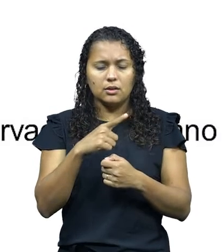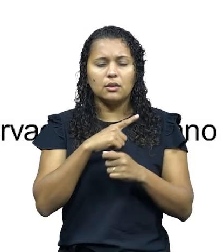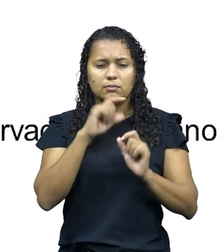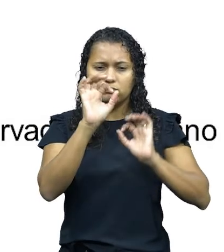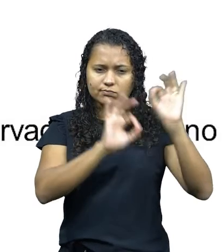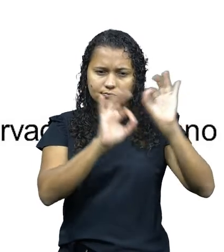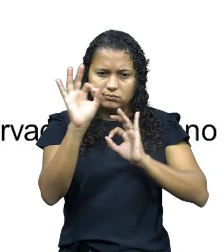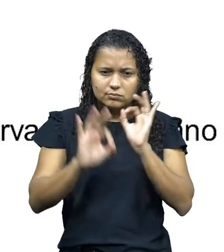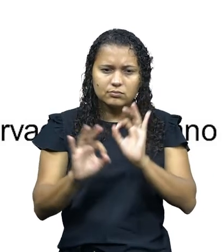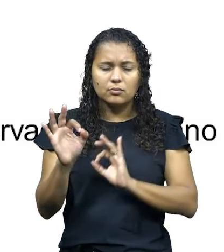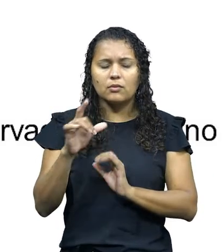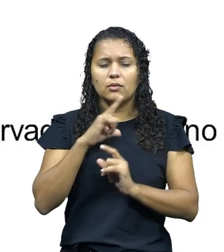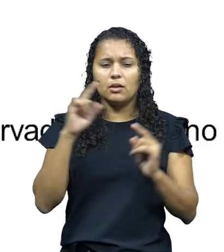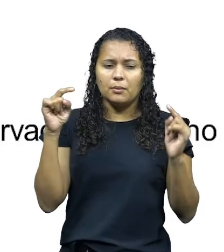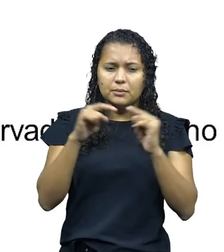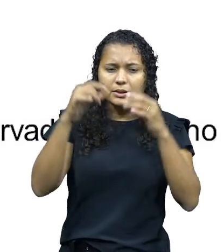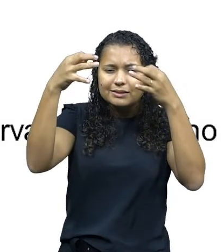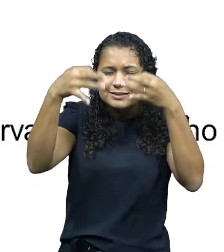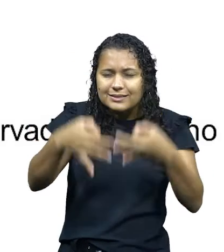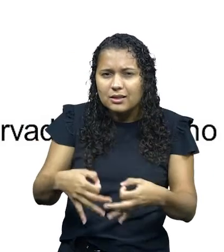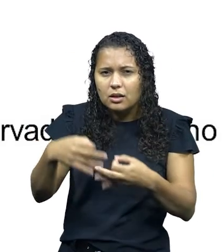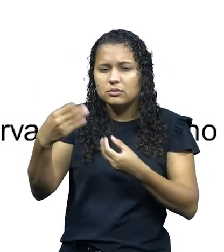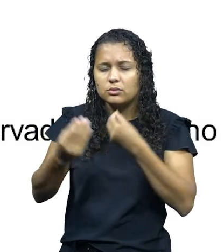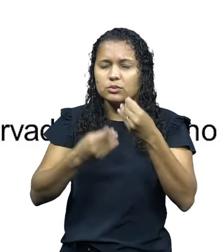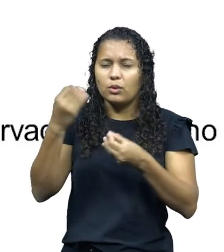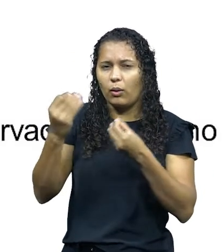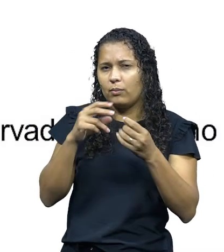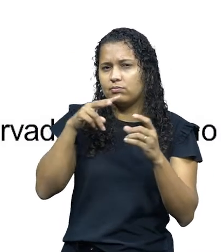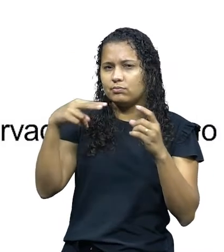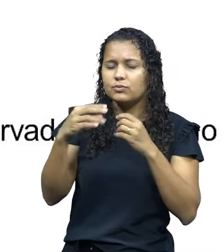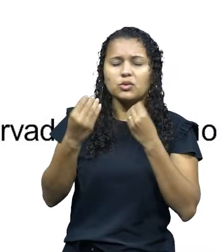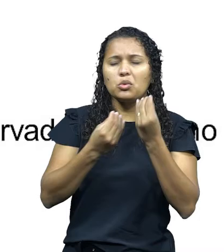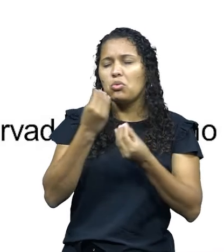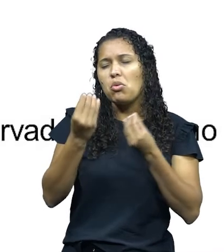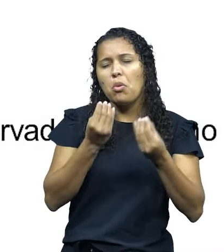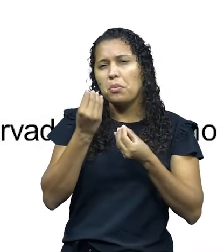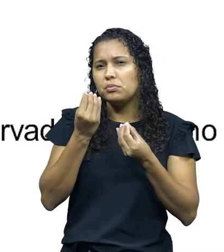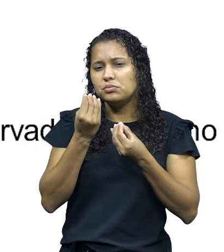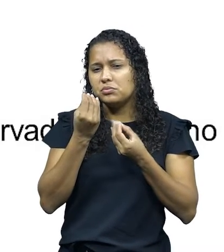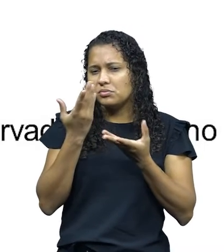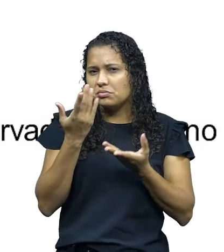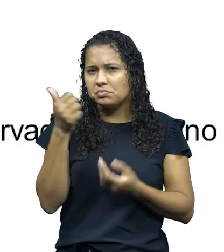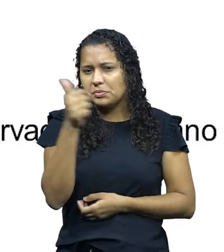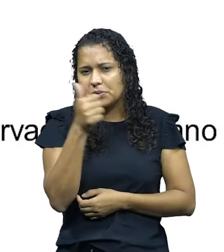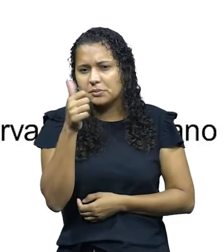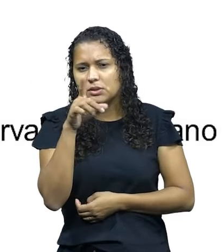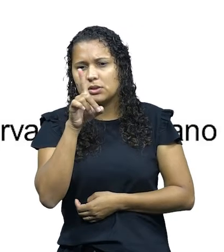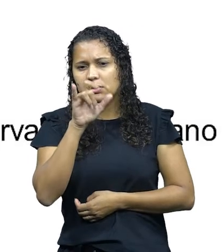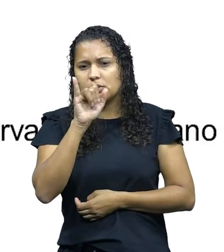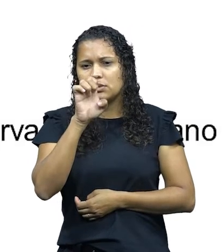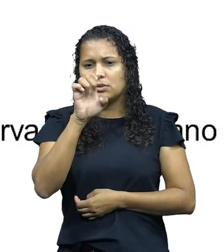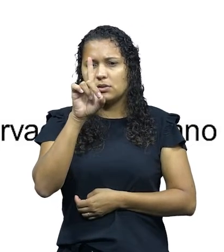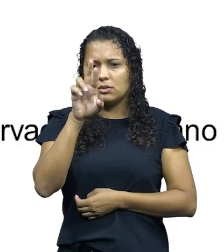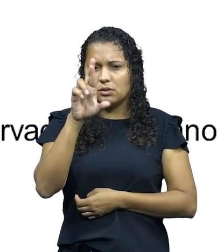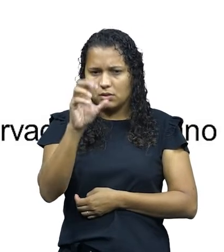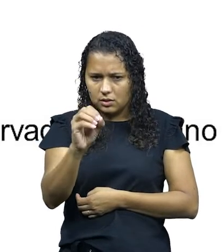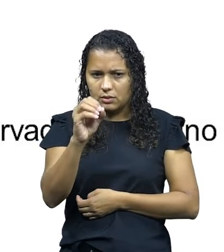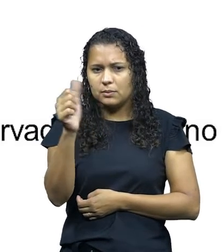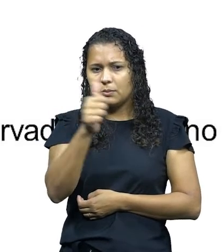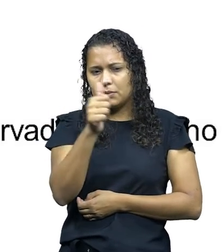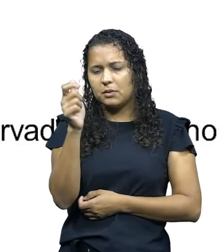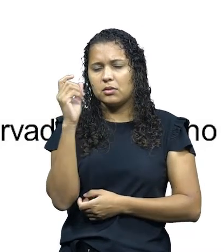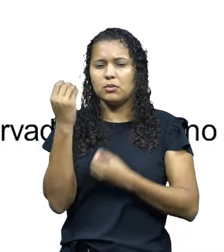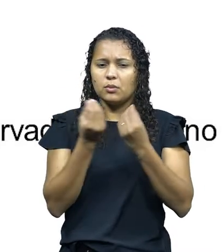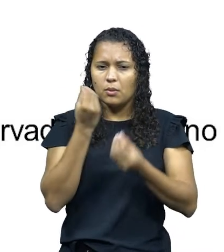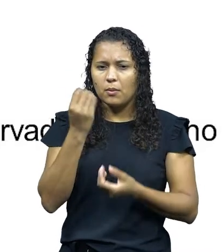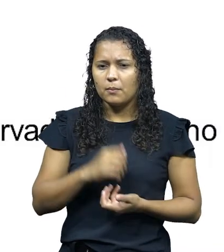ser simbolizado para identificar sua posição. Então, como é que a gente vai simbolizar o primeiro diedro, aquele desenho